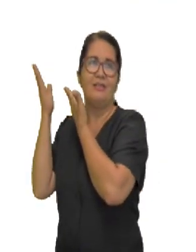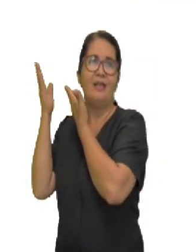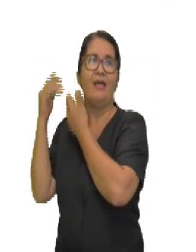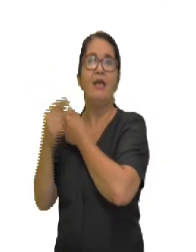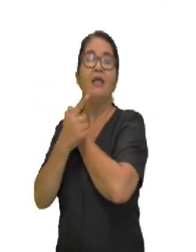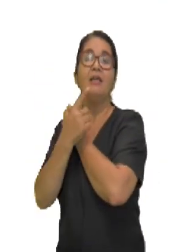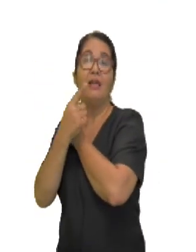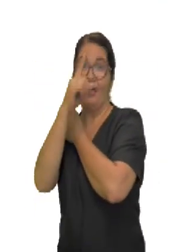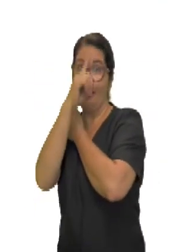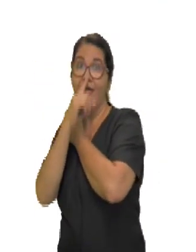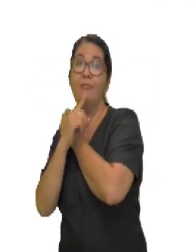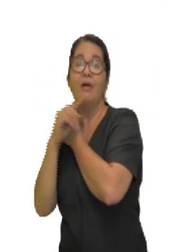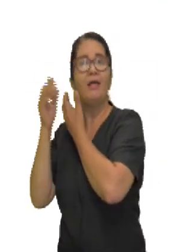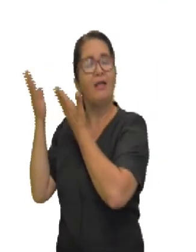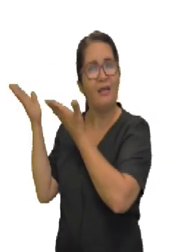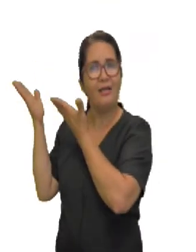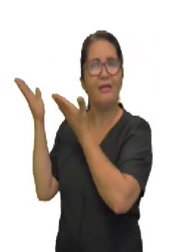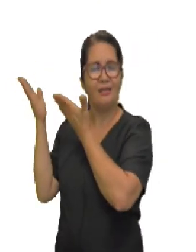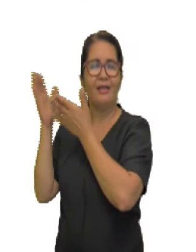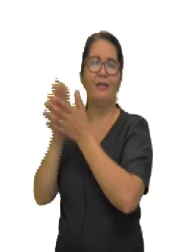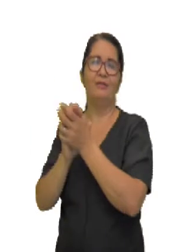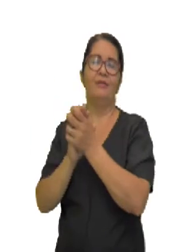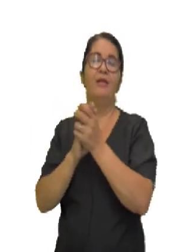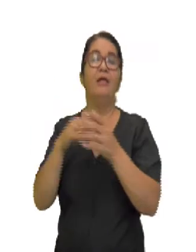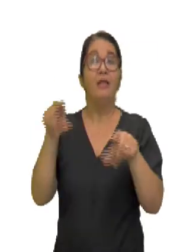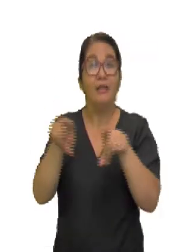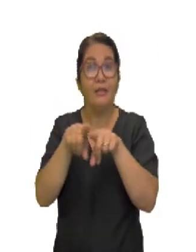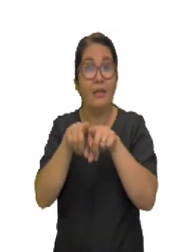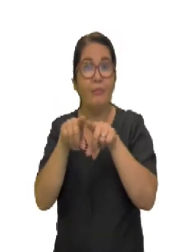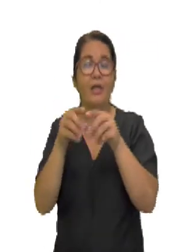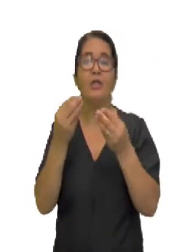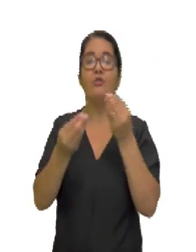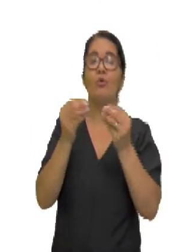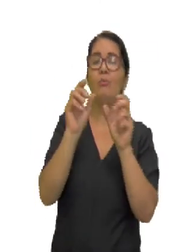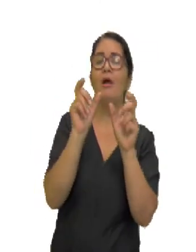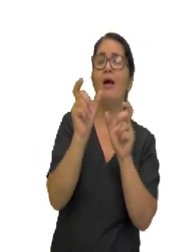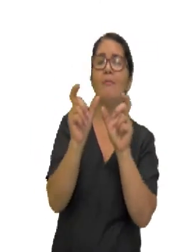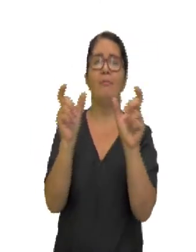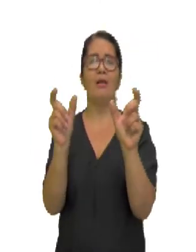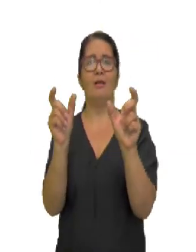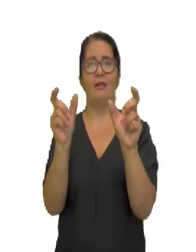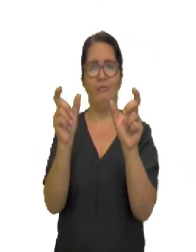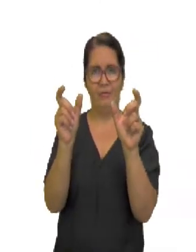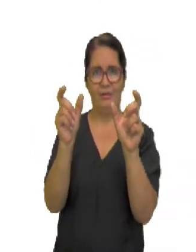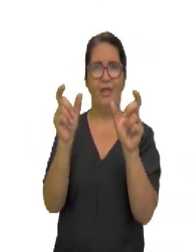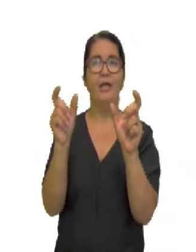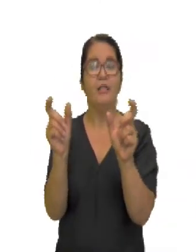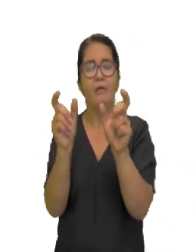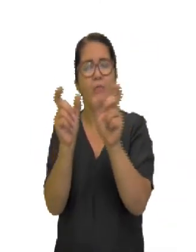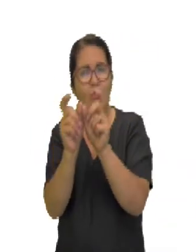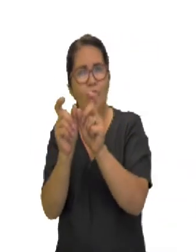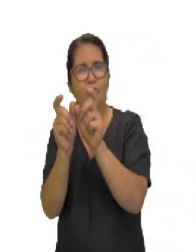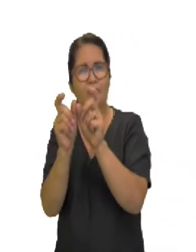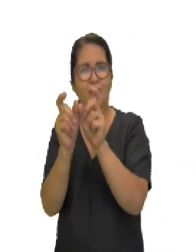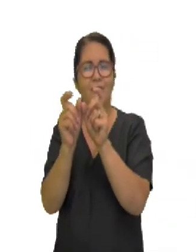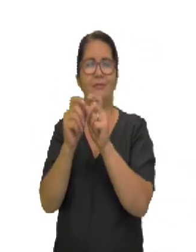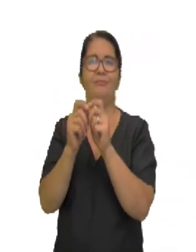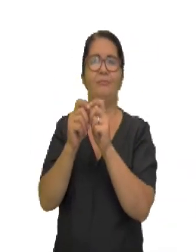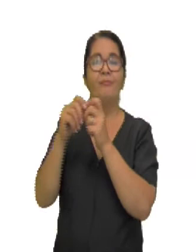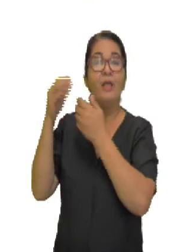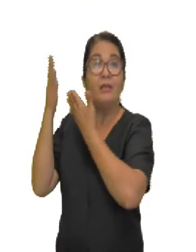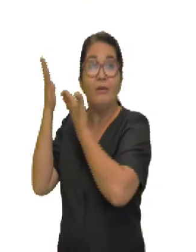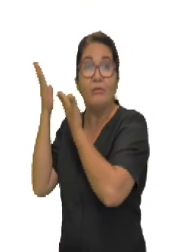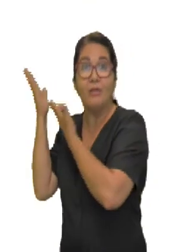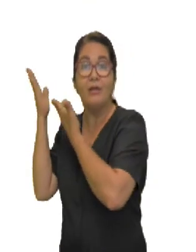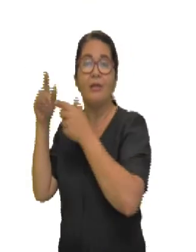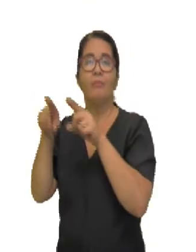o afixo, que é o sufixo, aquela terminação, íssimo, no final do adjetivo. E o relativo,